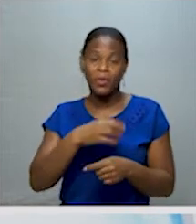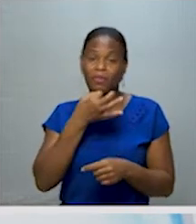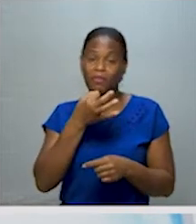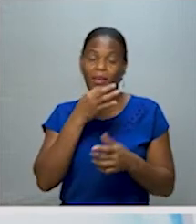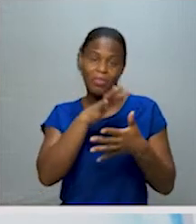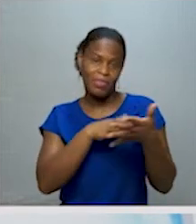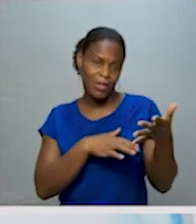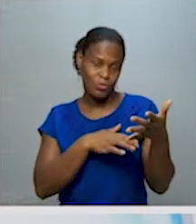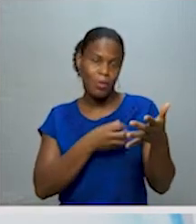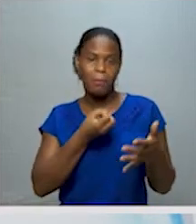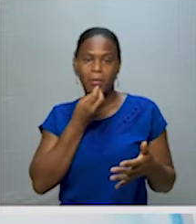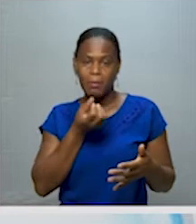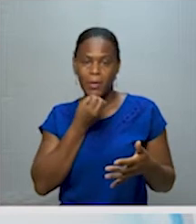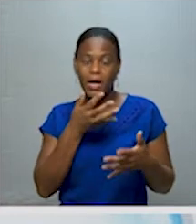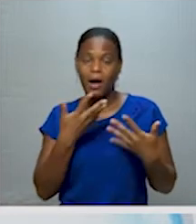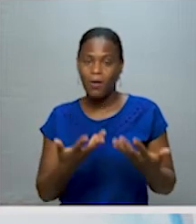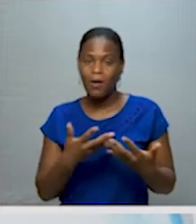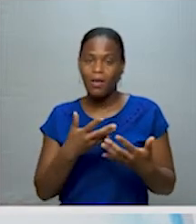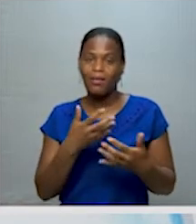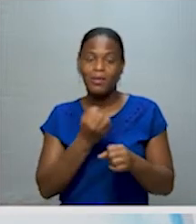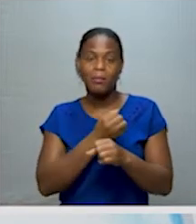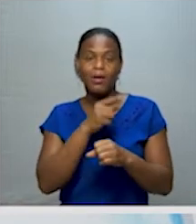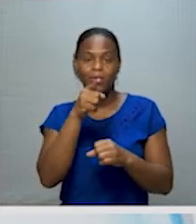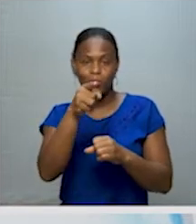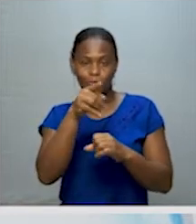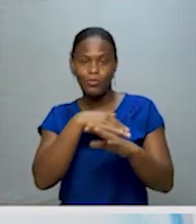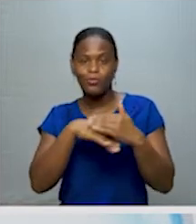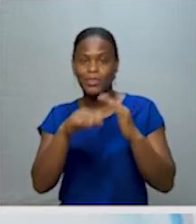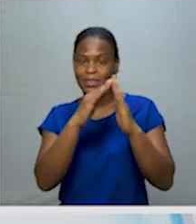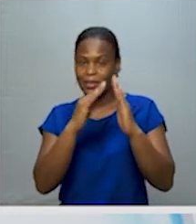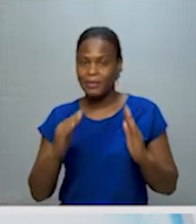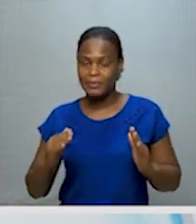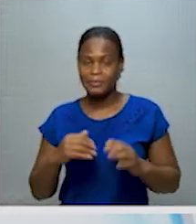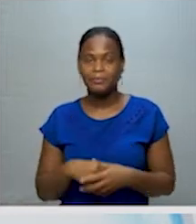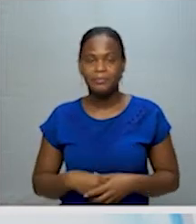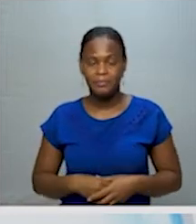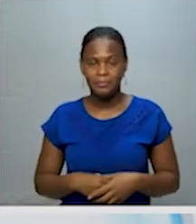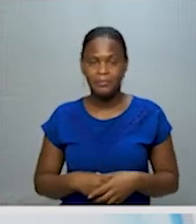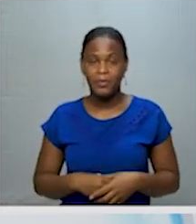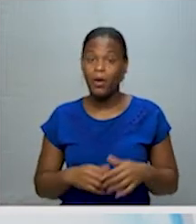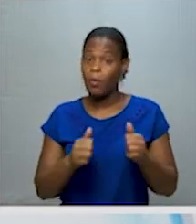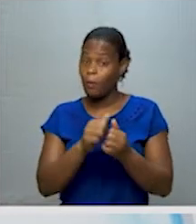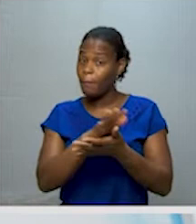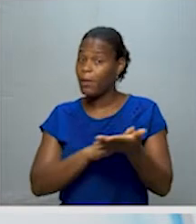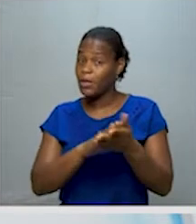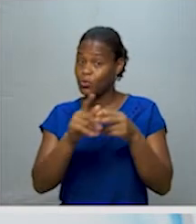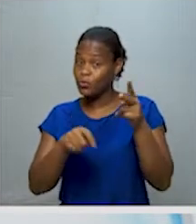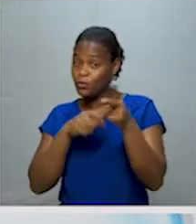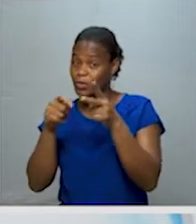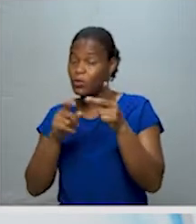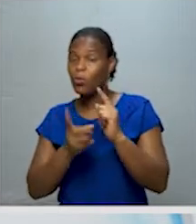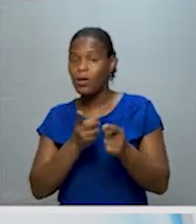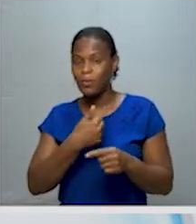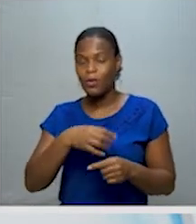o texto argumentativo. Agora deixamos uma pequena tarefa para vocês fazerem, baseado neste vídeo